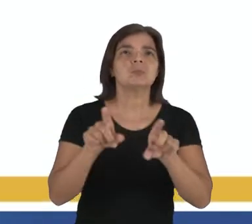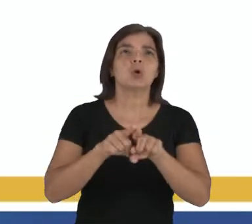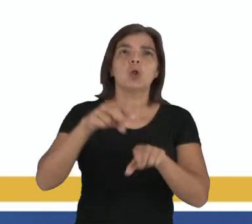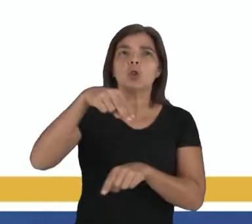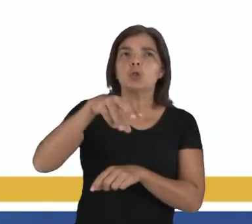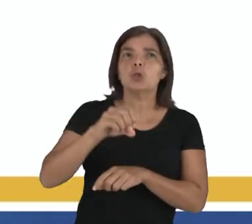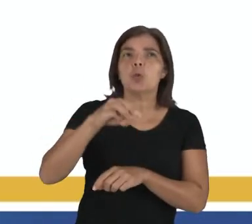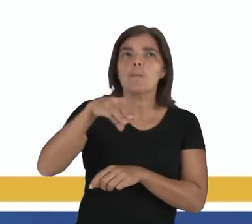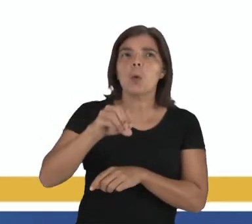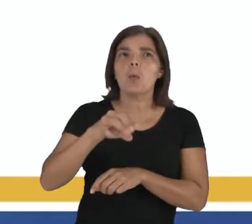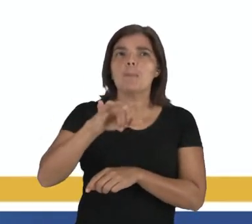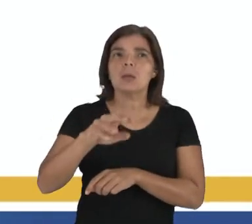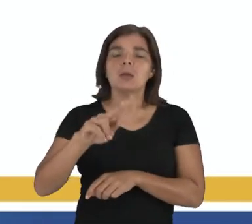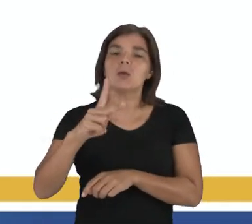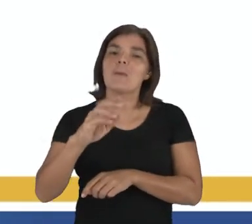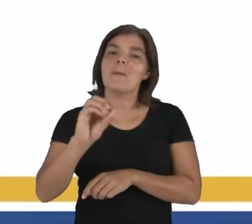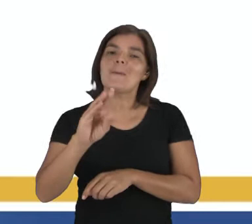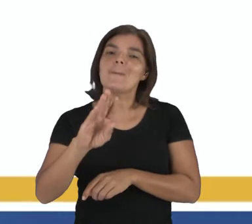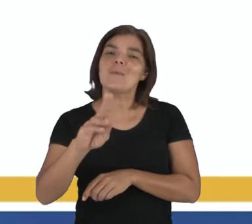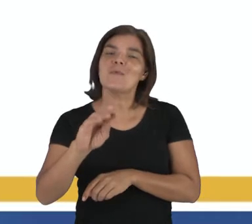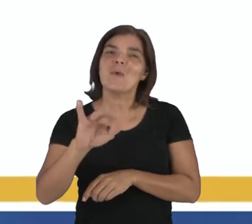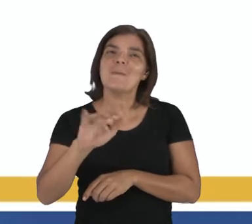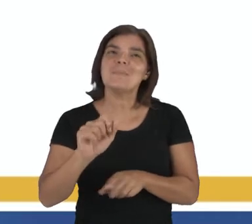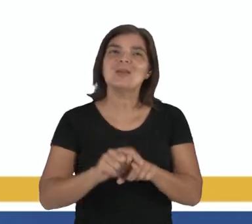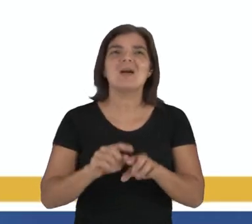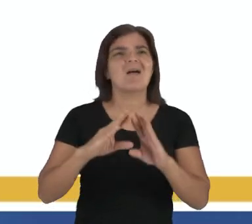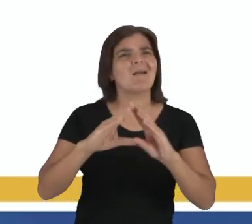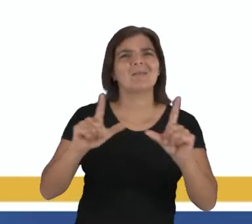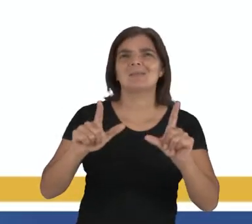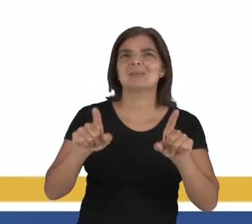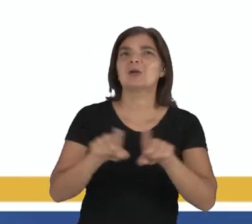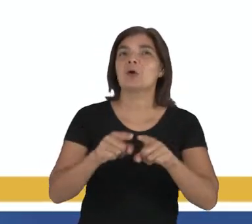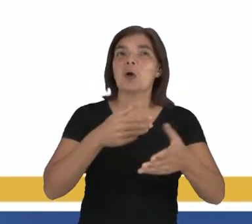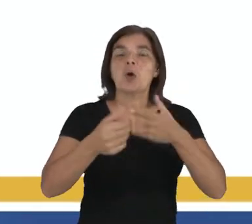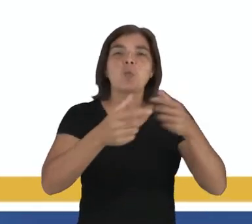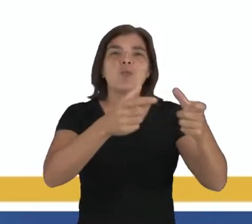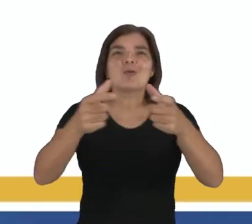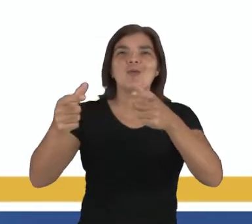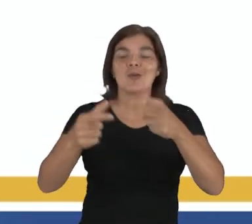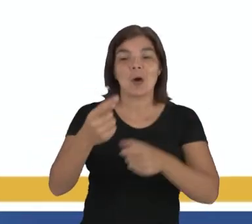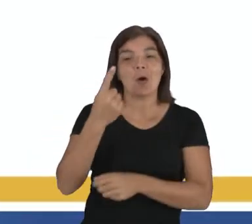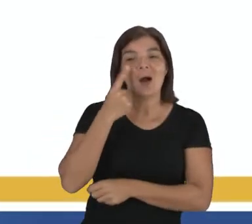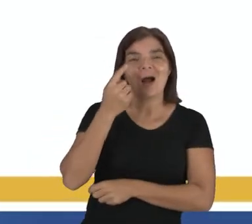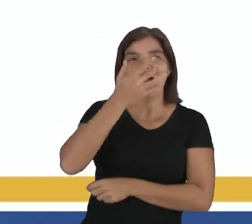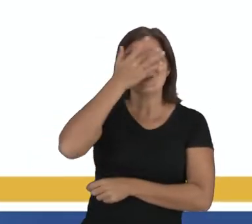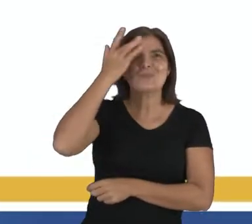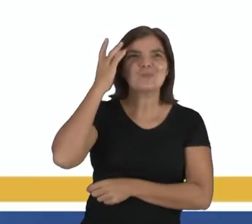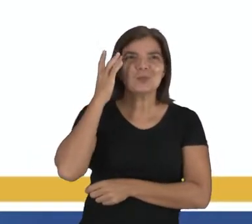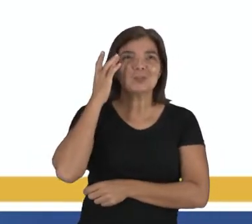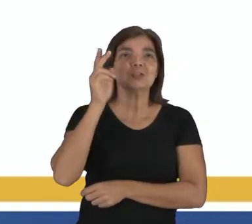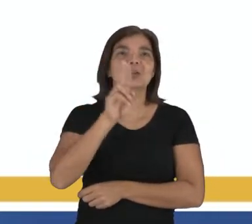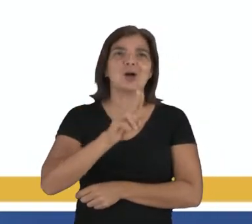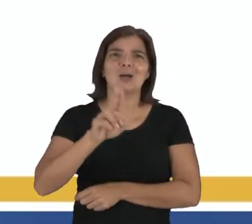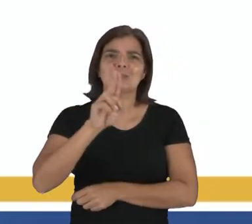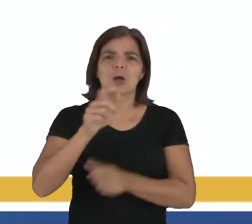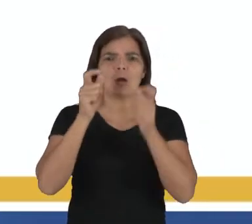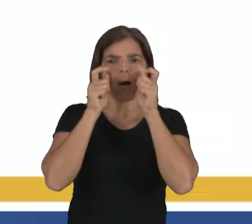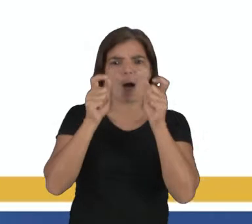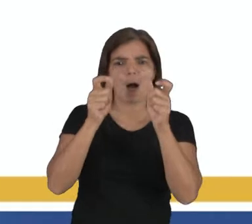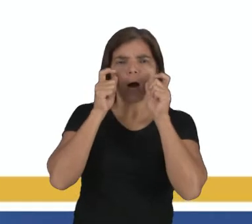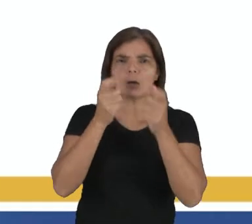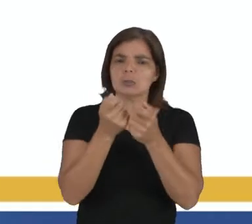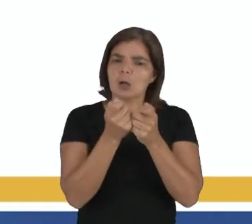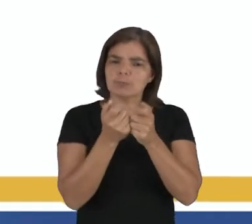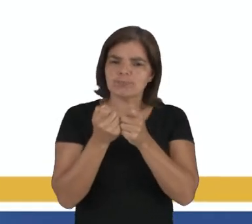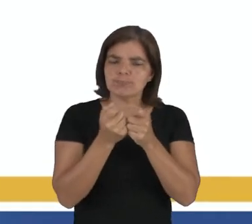de nomobilifobia. O fato é óbvio. Para qualquer lugar que se olhe, as pessoas estão atentas